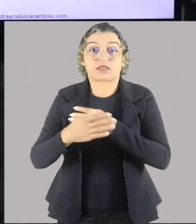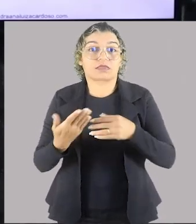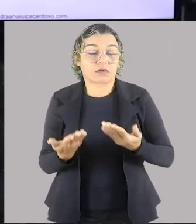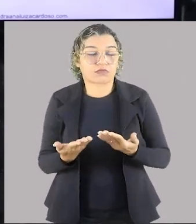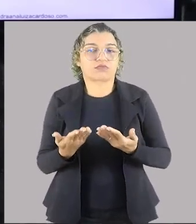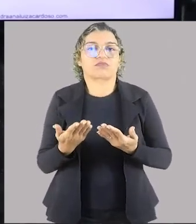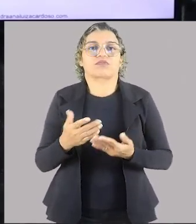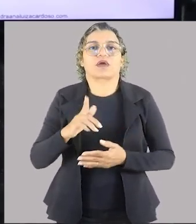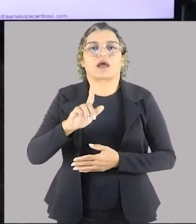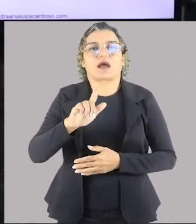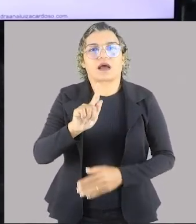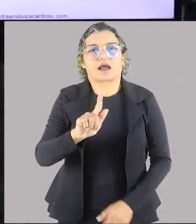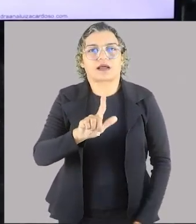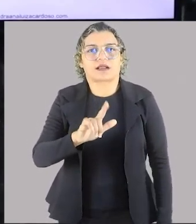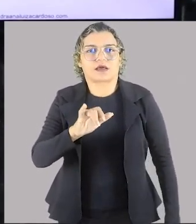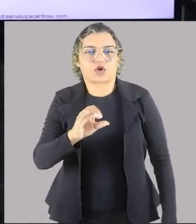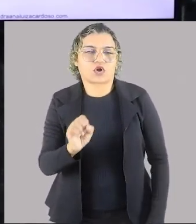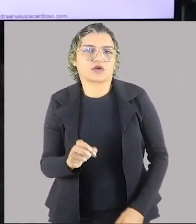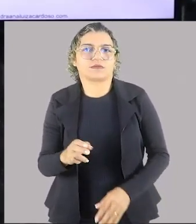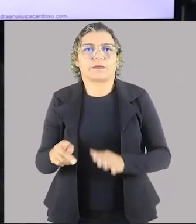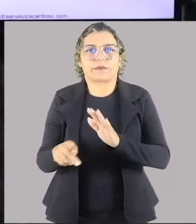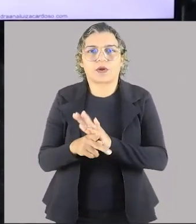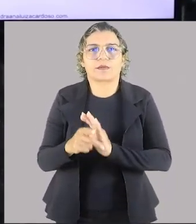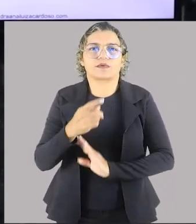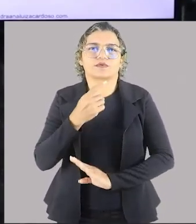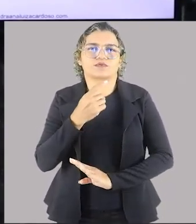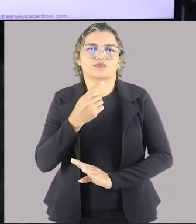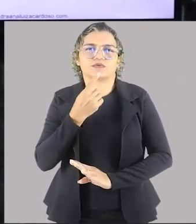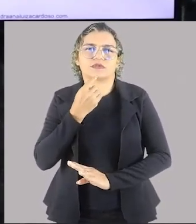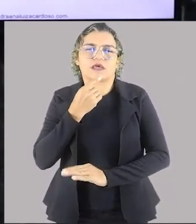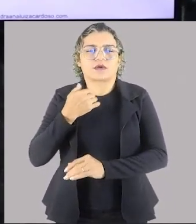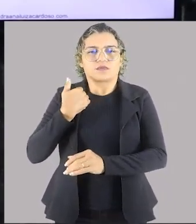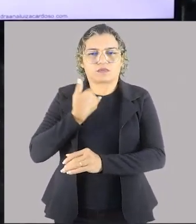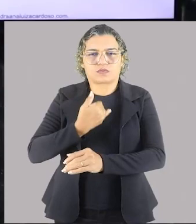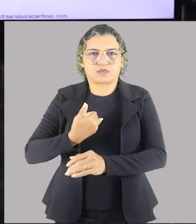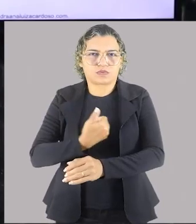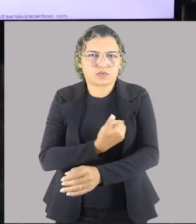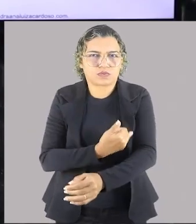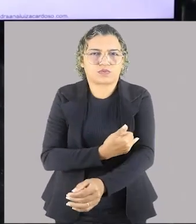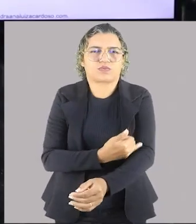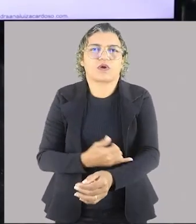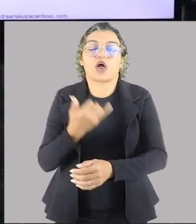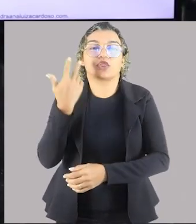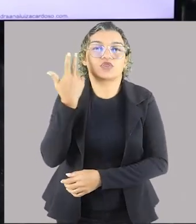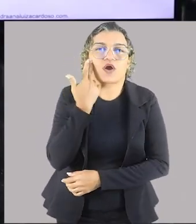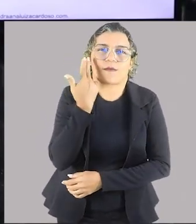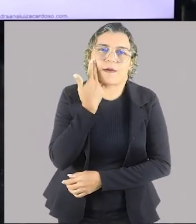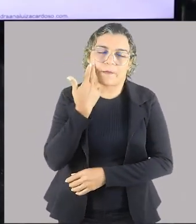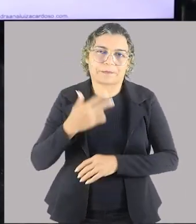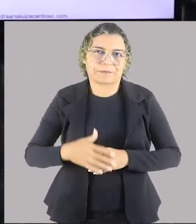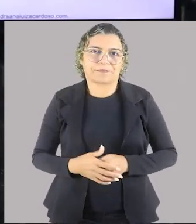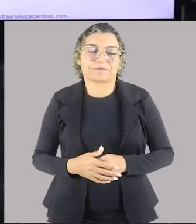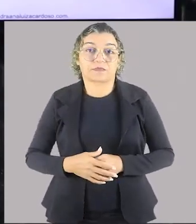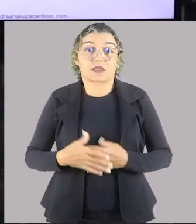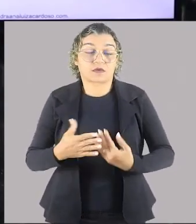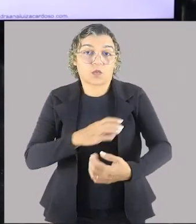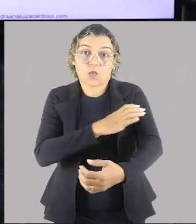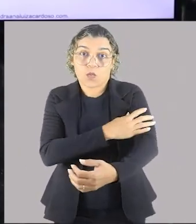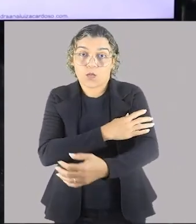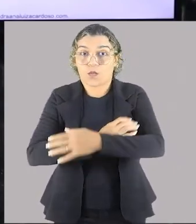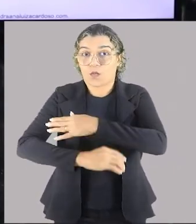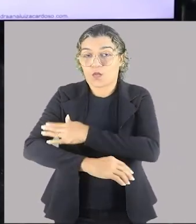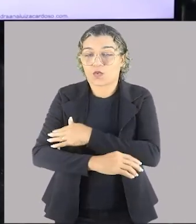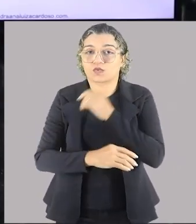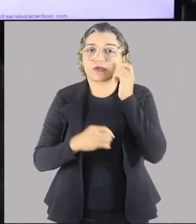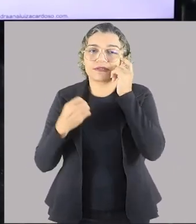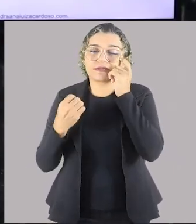essa glicose sanguínea desse indivíduo vai começar a se normalizar. O músculo, né, o